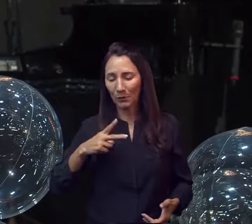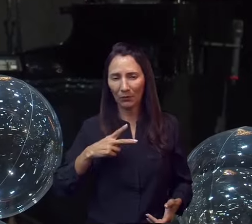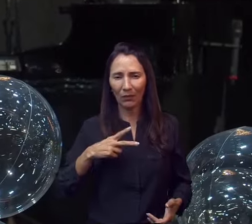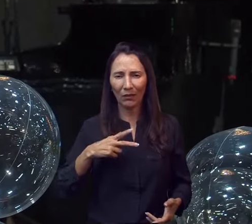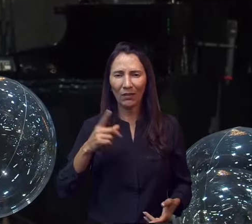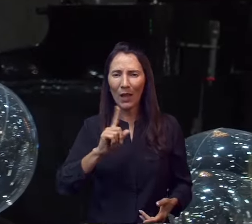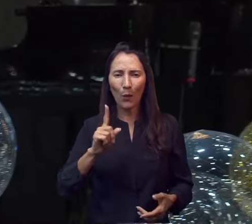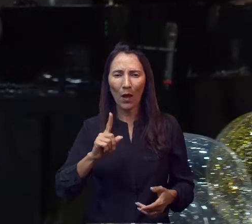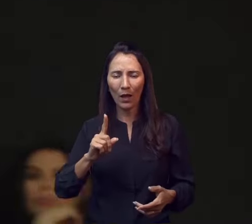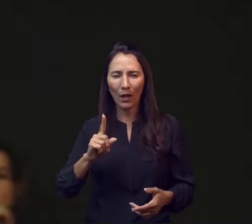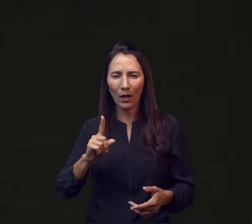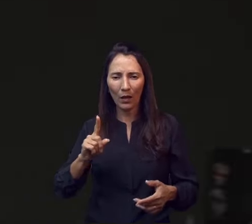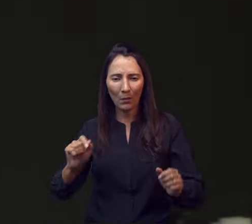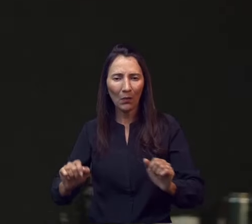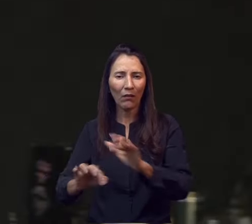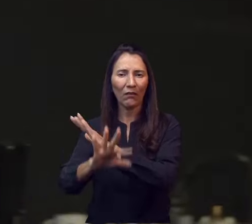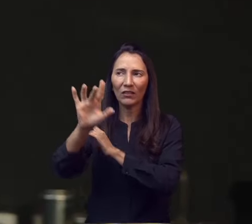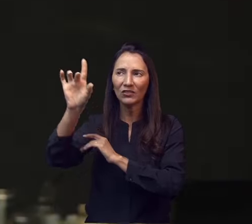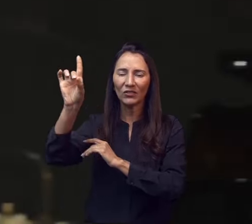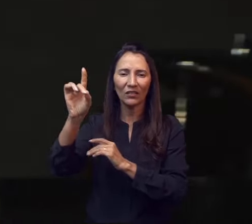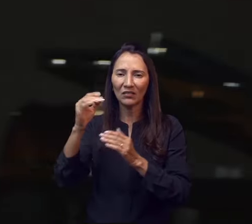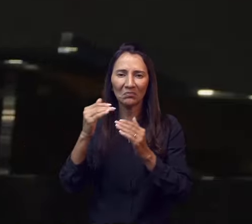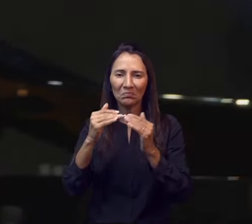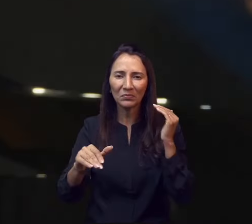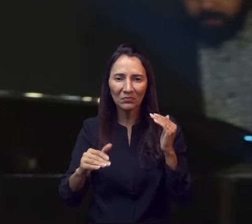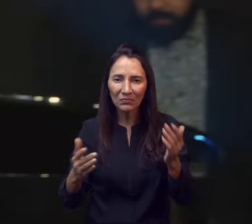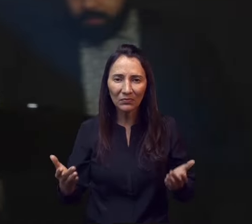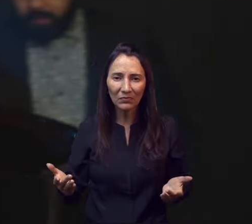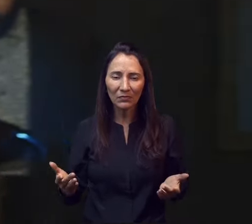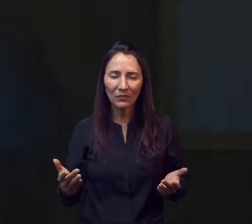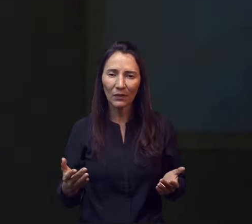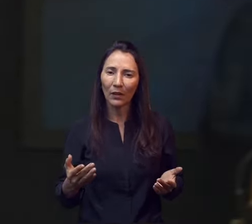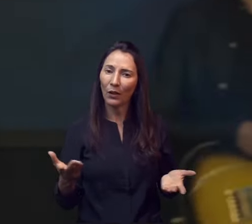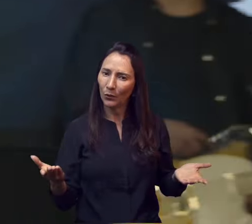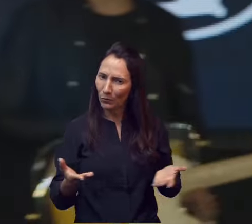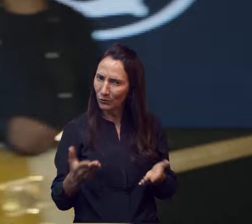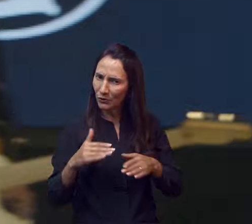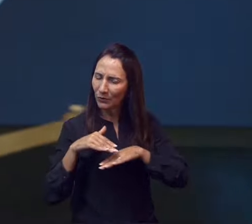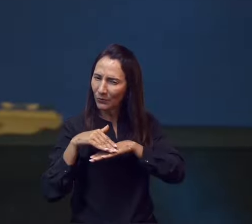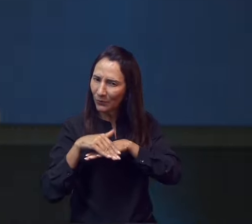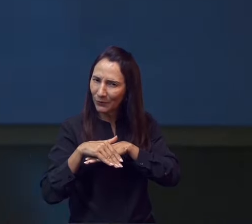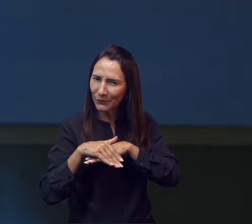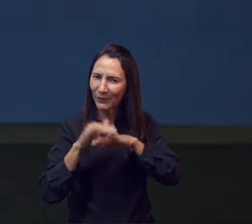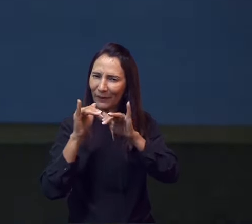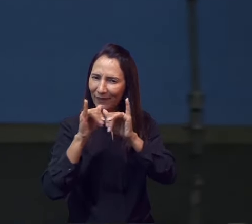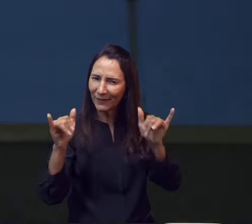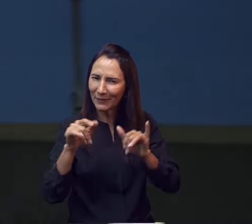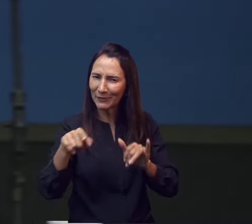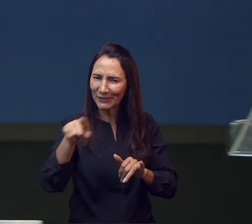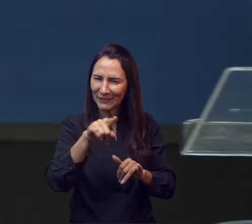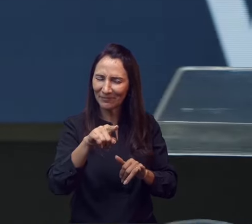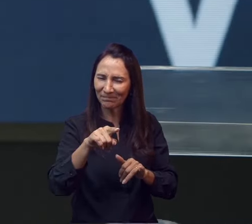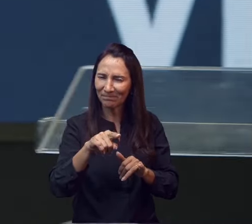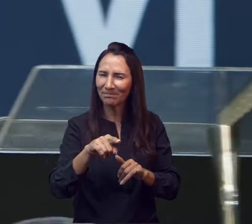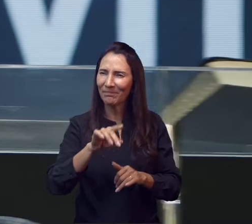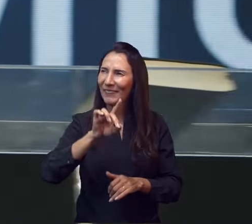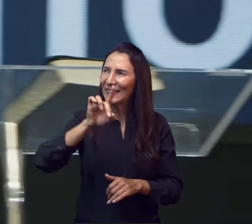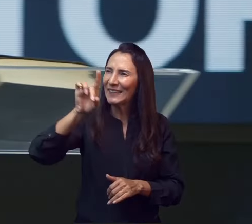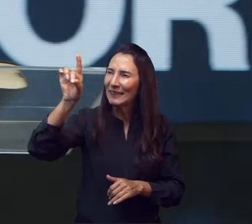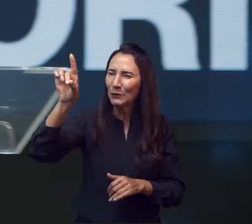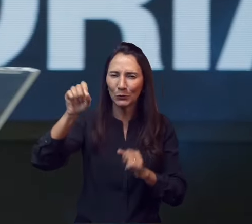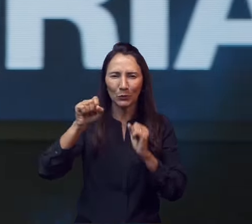glória de Deus mas nessa noite eu declaro para você aquele que é poderoso para fazer tudo